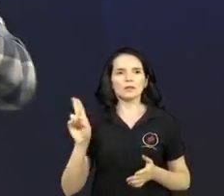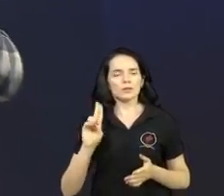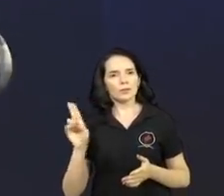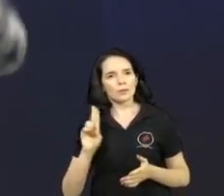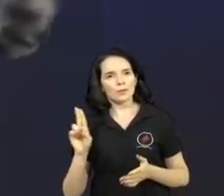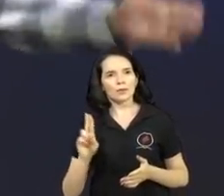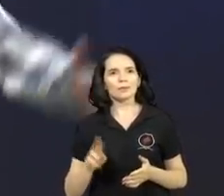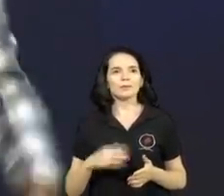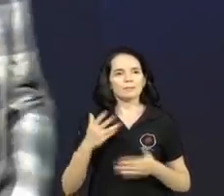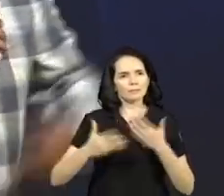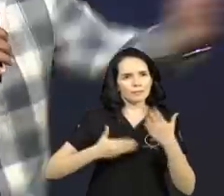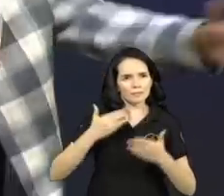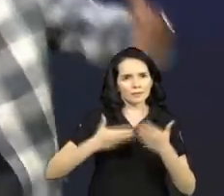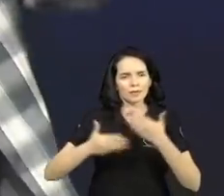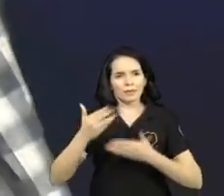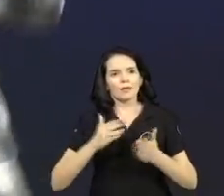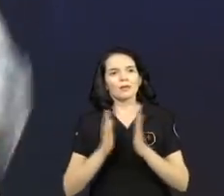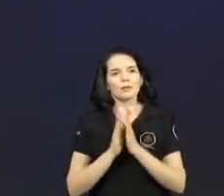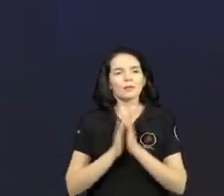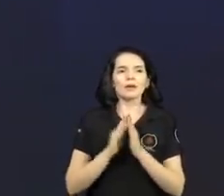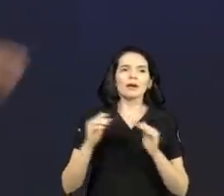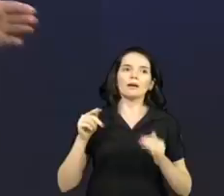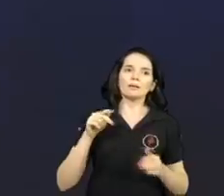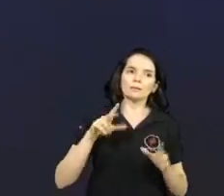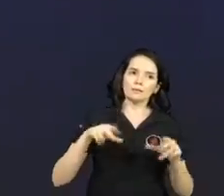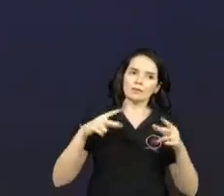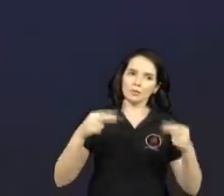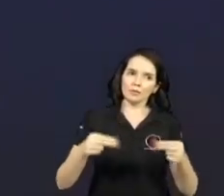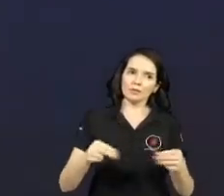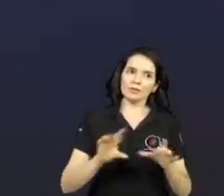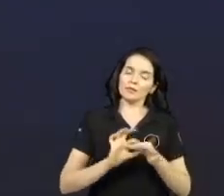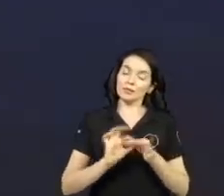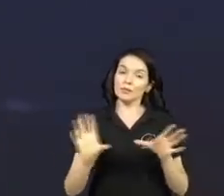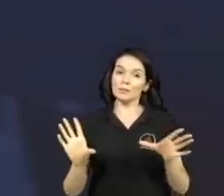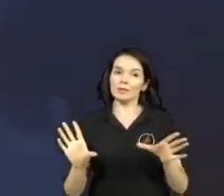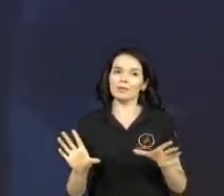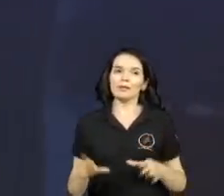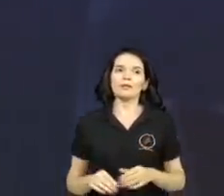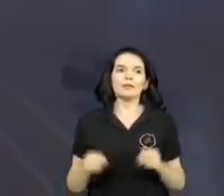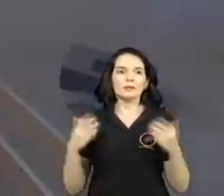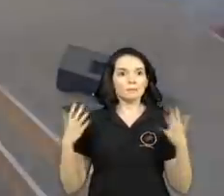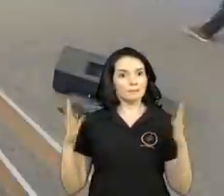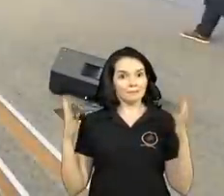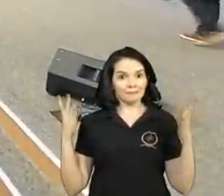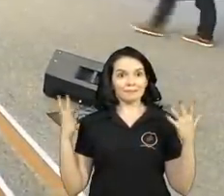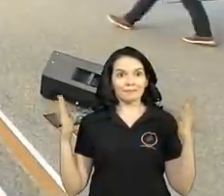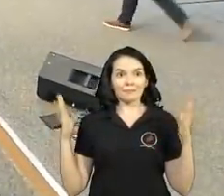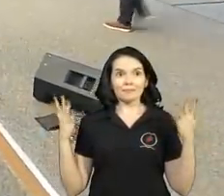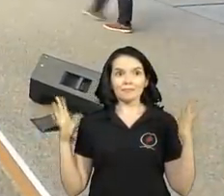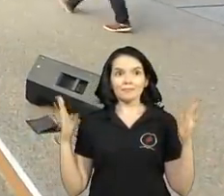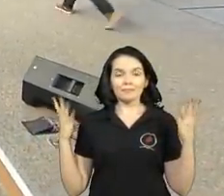com você, para orar por você, te dá um presente, te libera. Acompanha aqui, você pode aplaudir o Senhor. Aplausos.